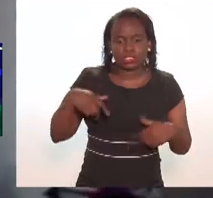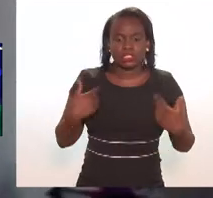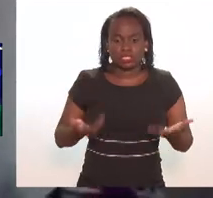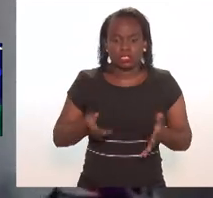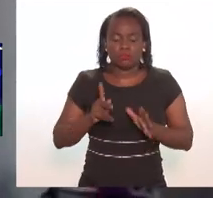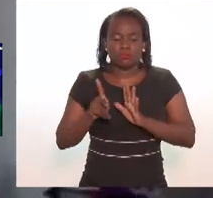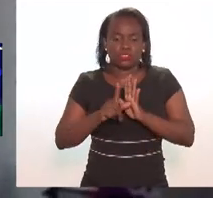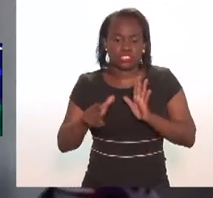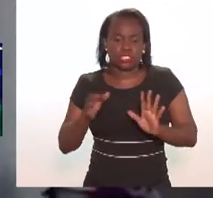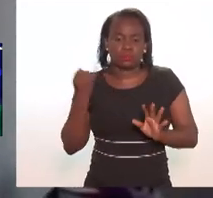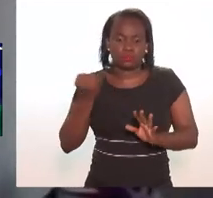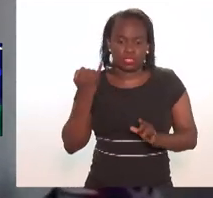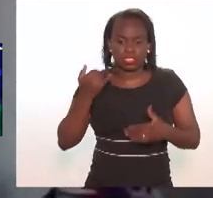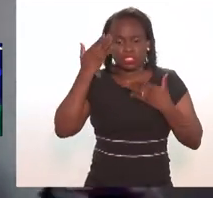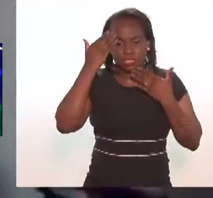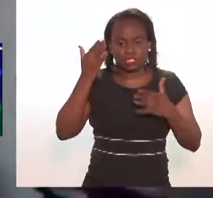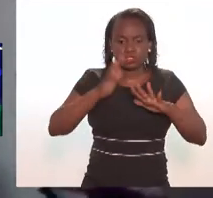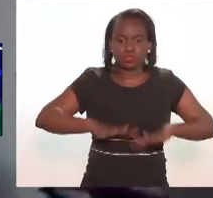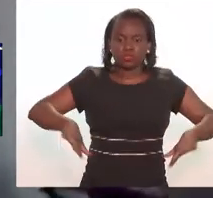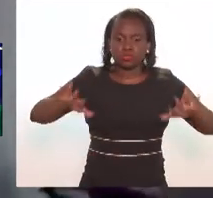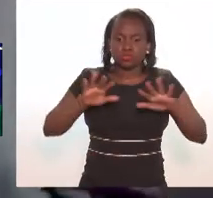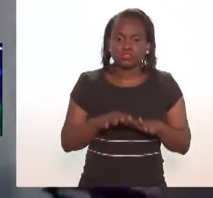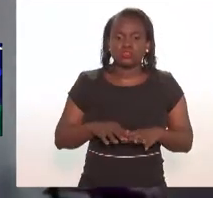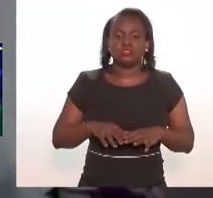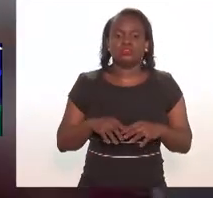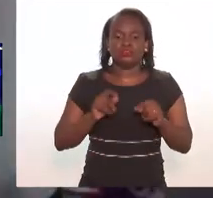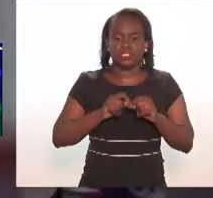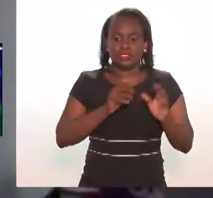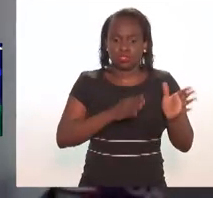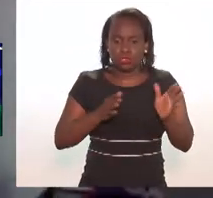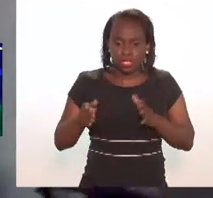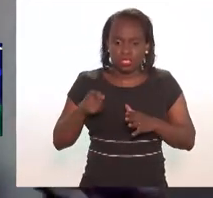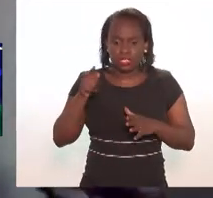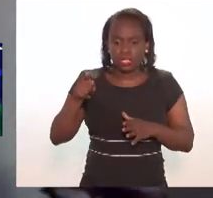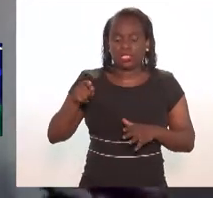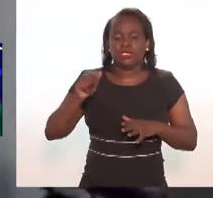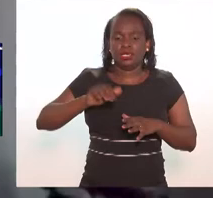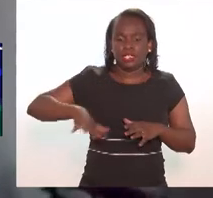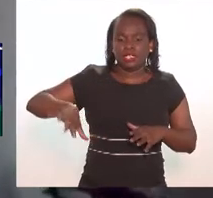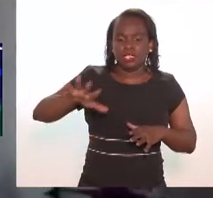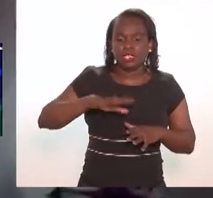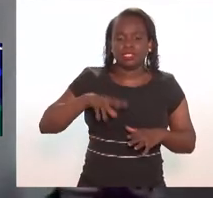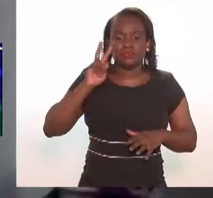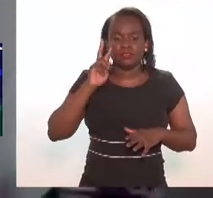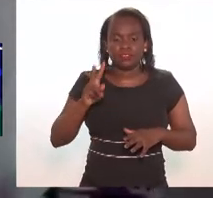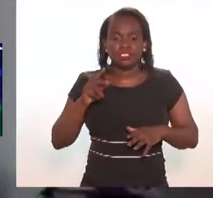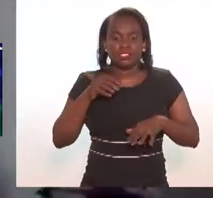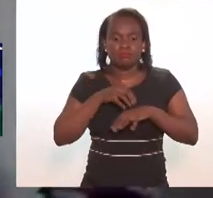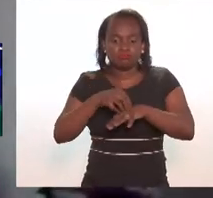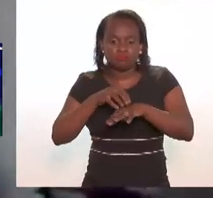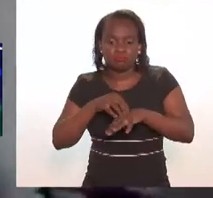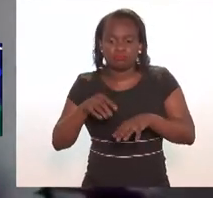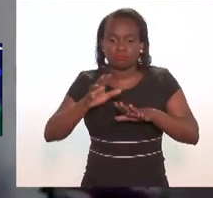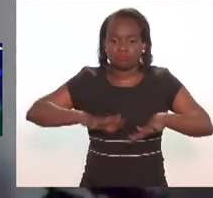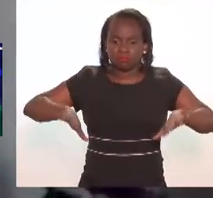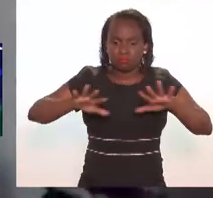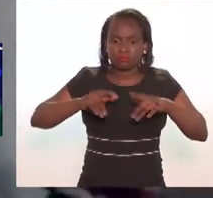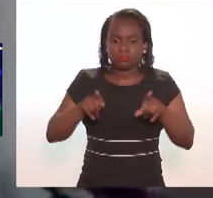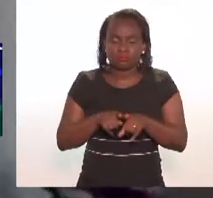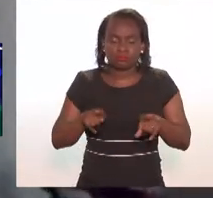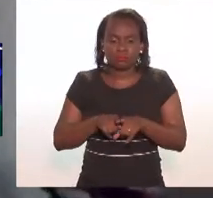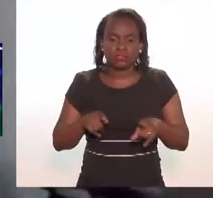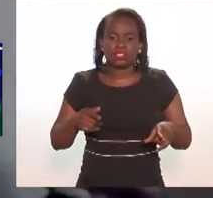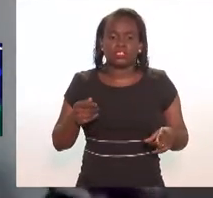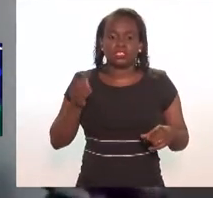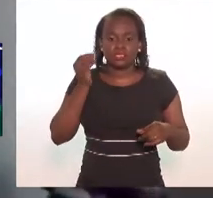projeto muito importante, queria agradecer a todos. Vamos fazer ordenamento urbano daquela área, ver a questão do transporte daquela região. Vamos